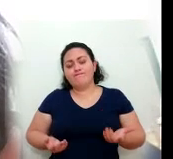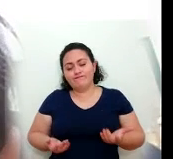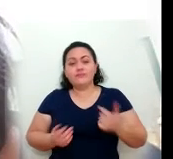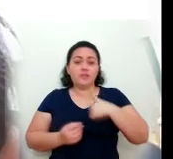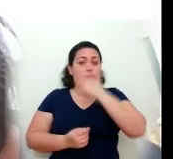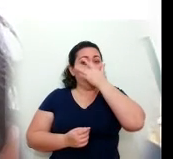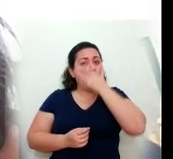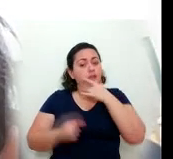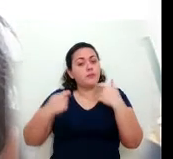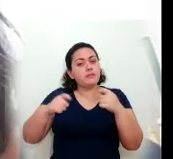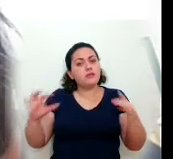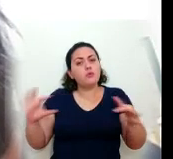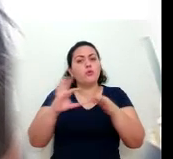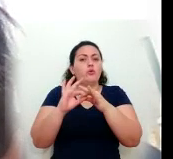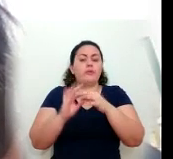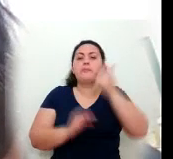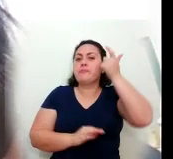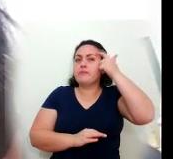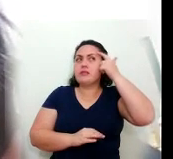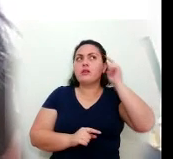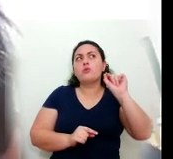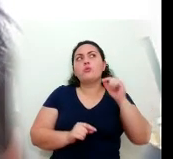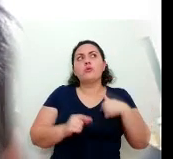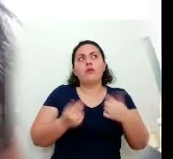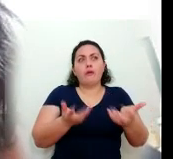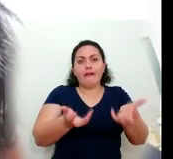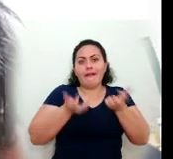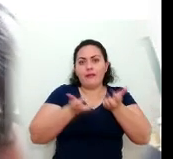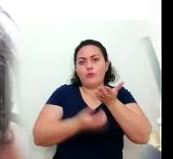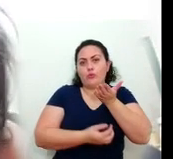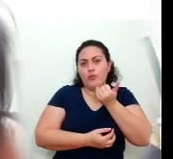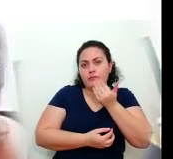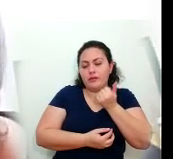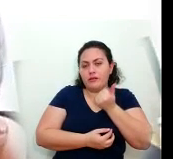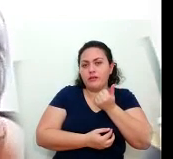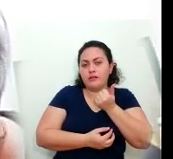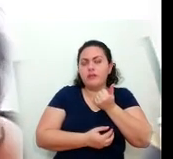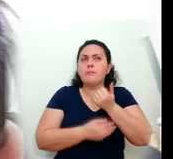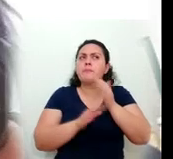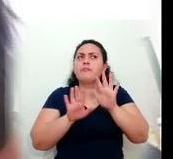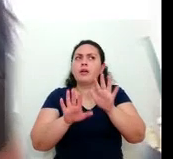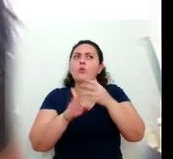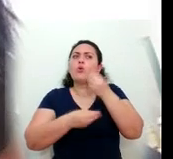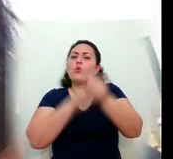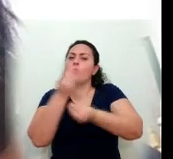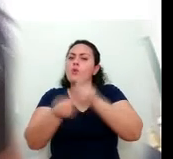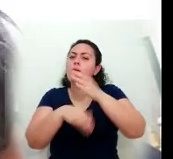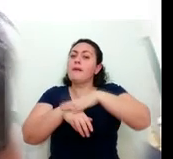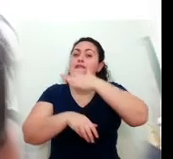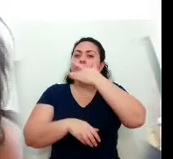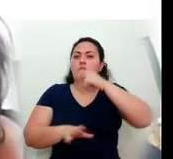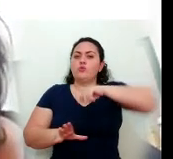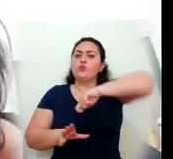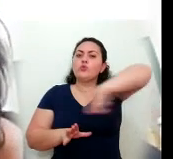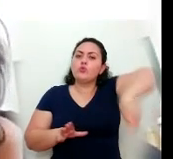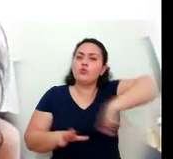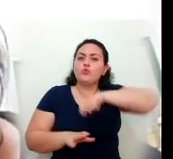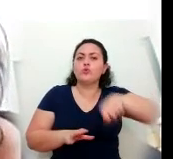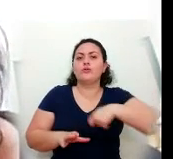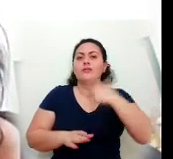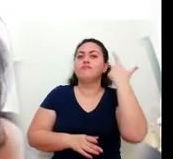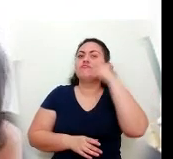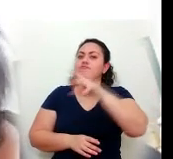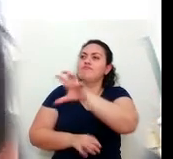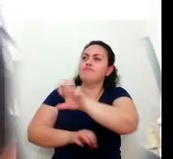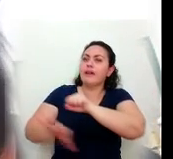malefícios à nossa saúde, né? Então eu acho que a gente tem que tentar aliar, assim, pensar no que eu quero comer e como facilitar, né,